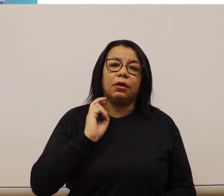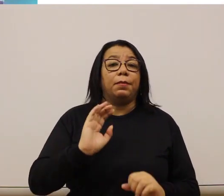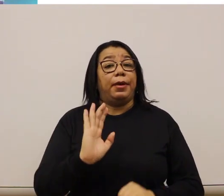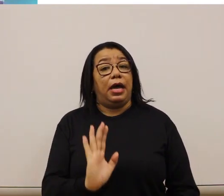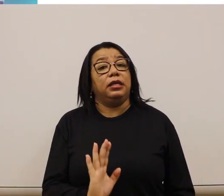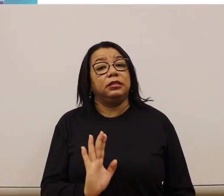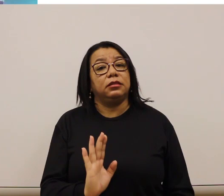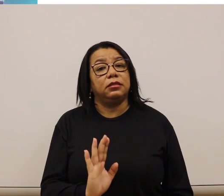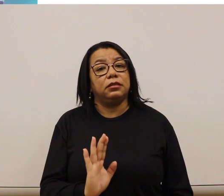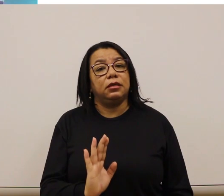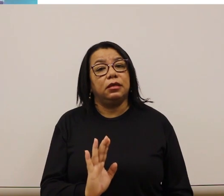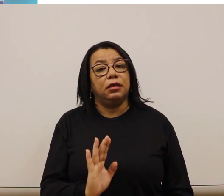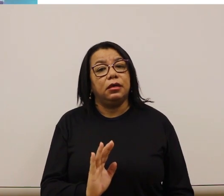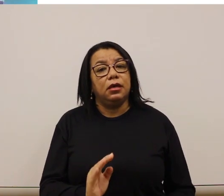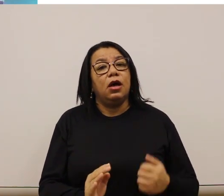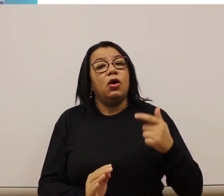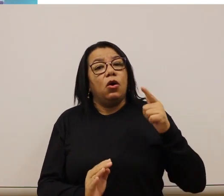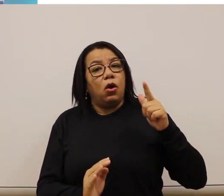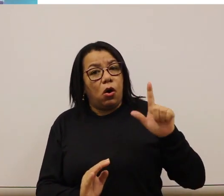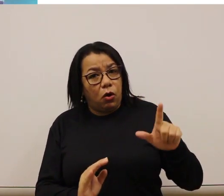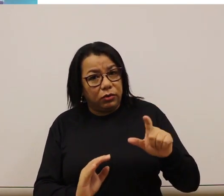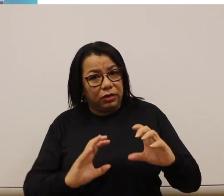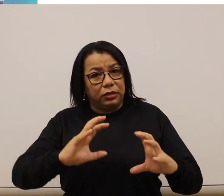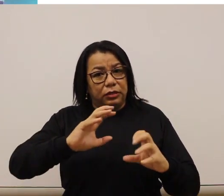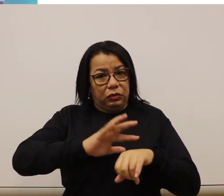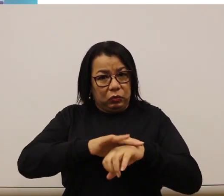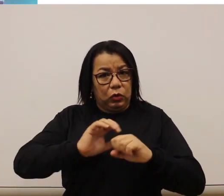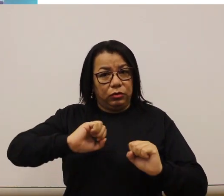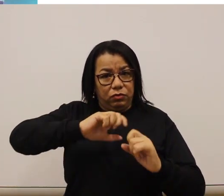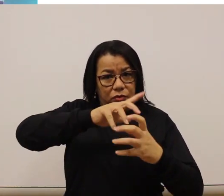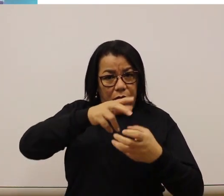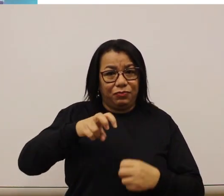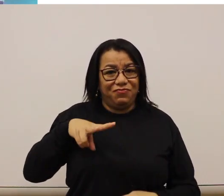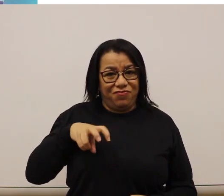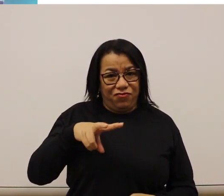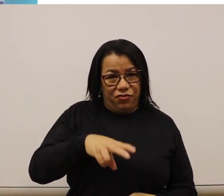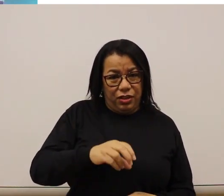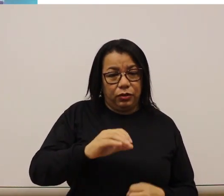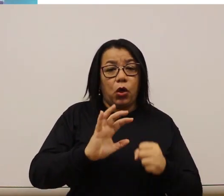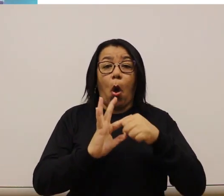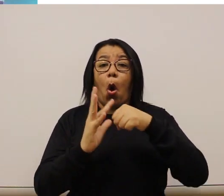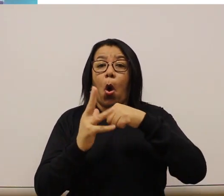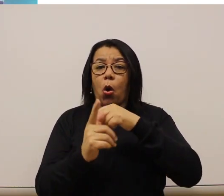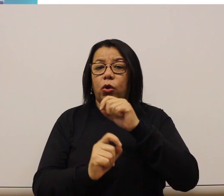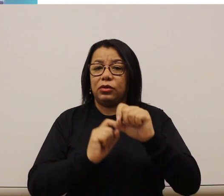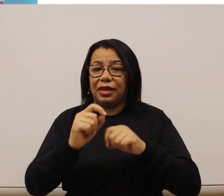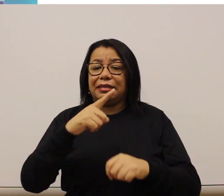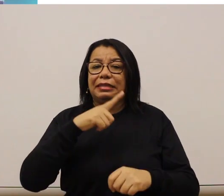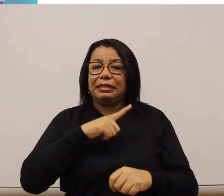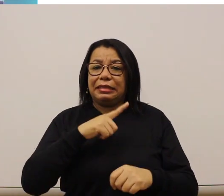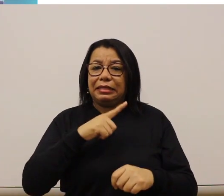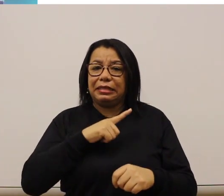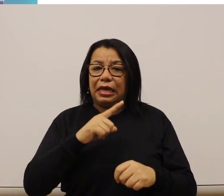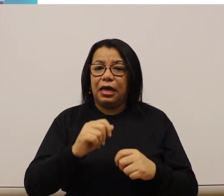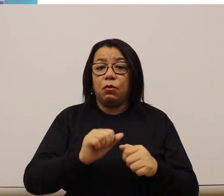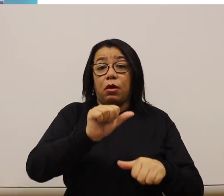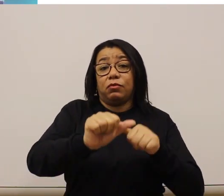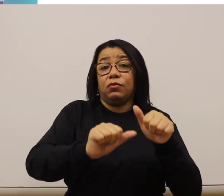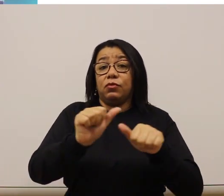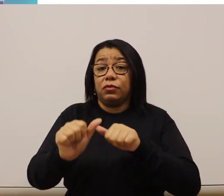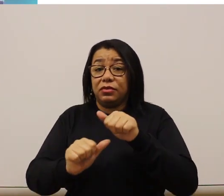morcegos. No entanto, diferente das duas últimas pandemias do grupo viral, o Covid-19 possui